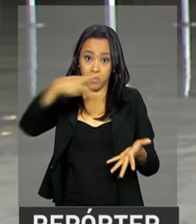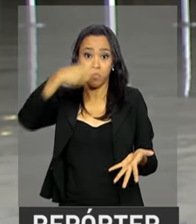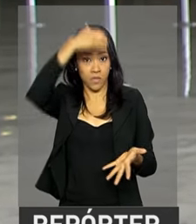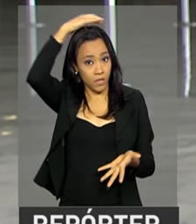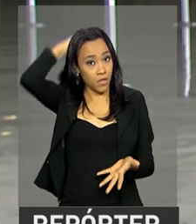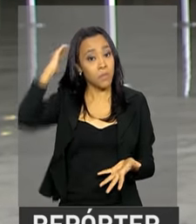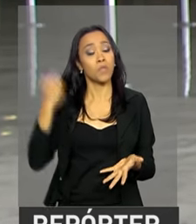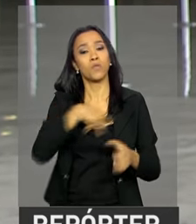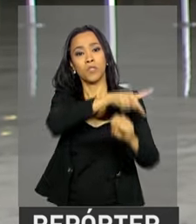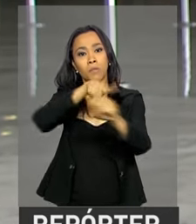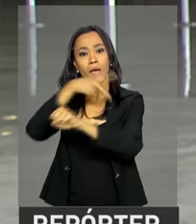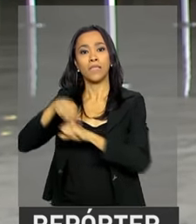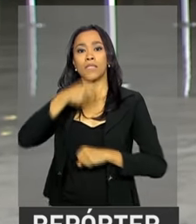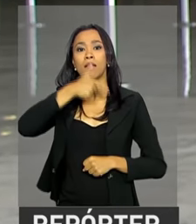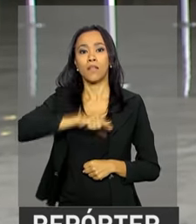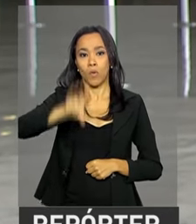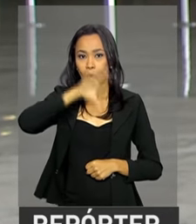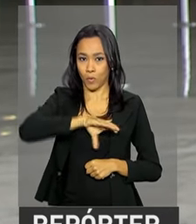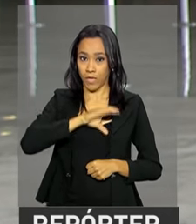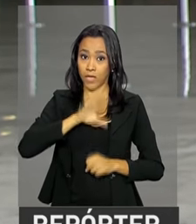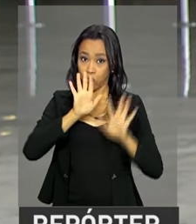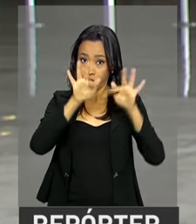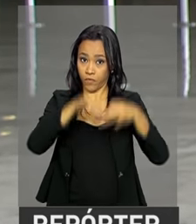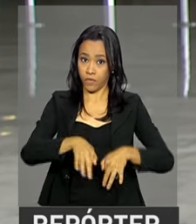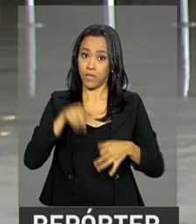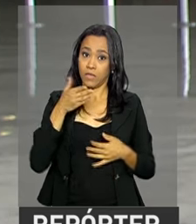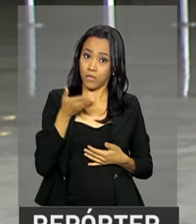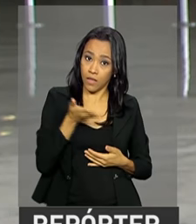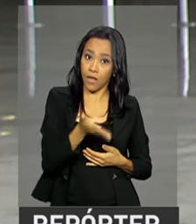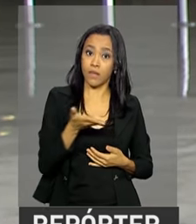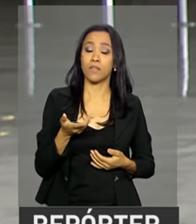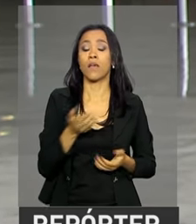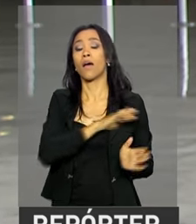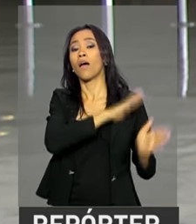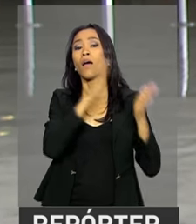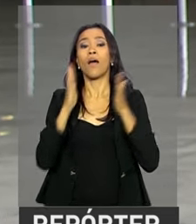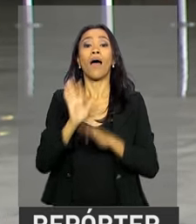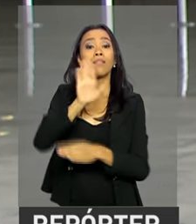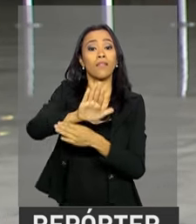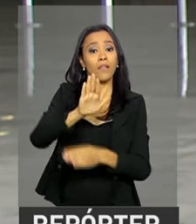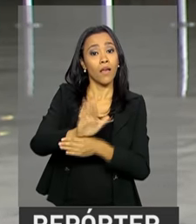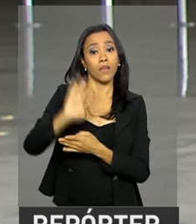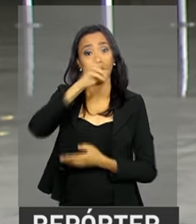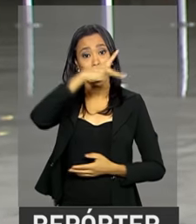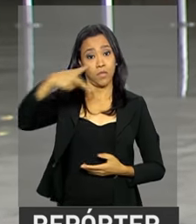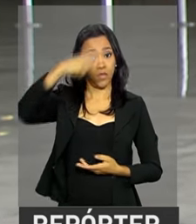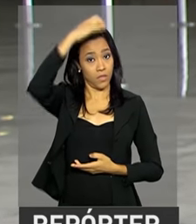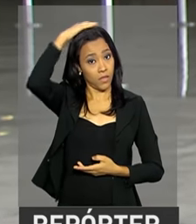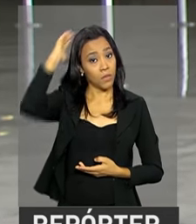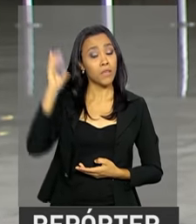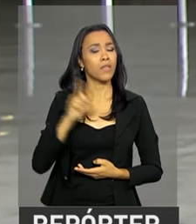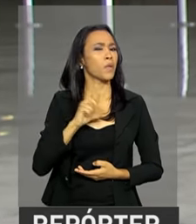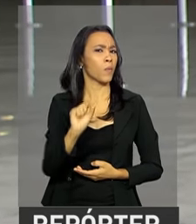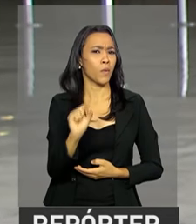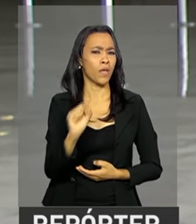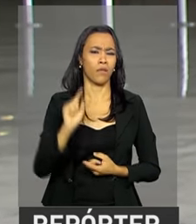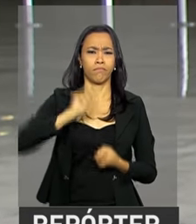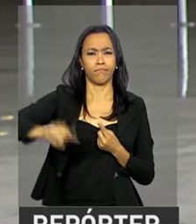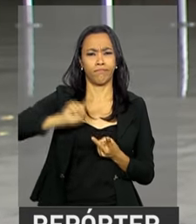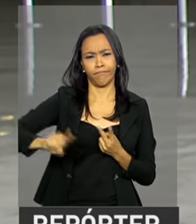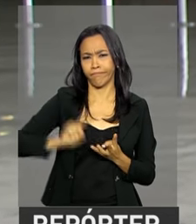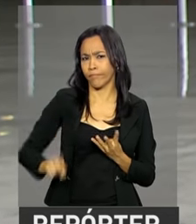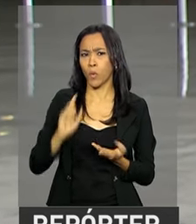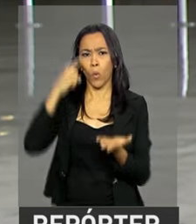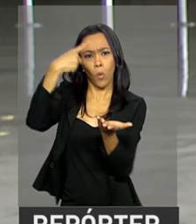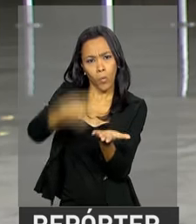de língua portuguesa do encerramento desse encontro e multilateral na parte da tarde o presidente Michel Temer dedica a agenda a uma série